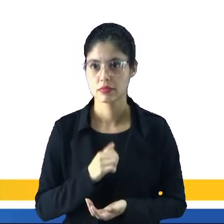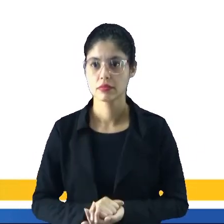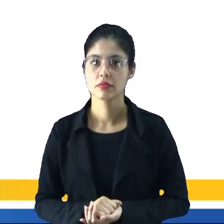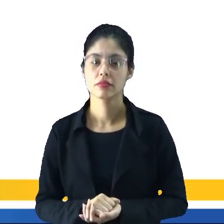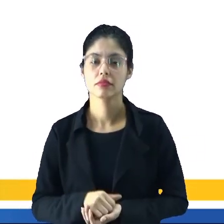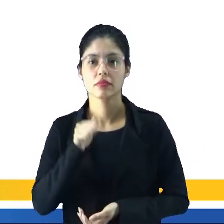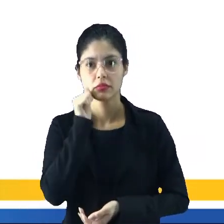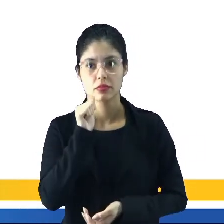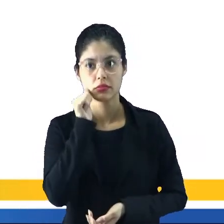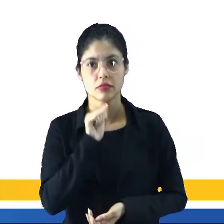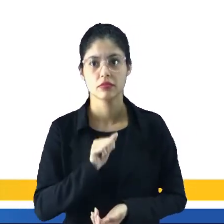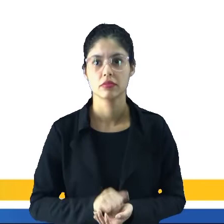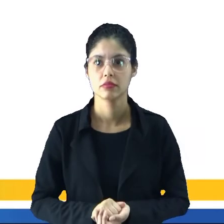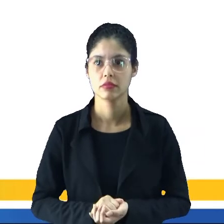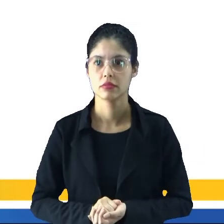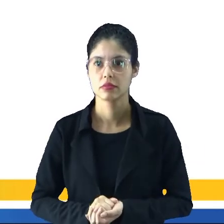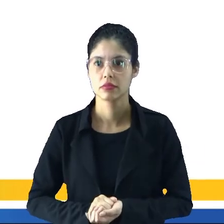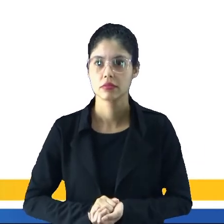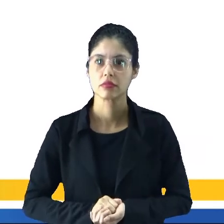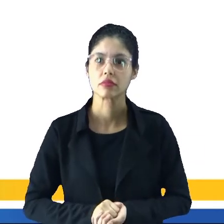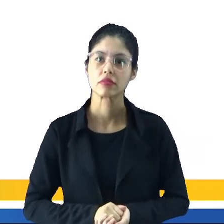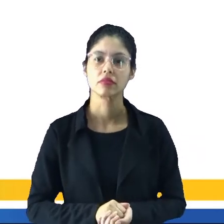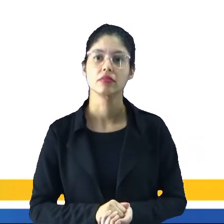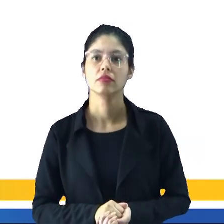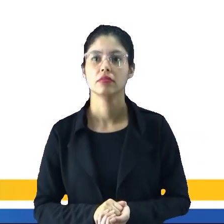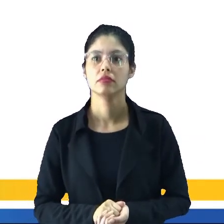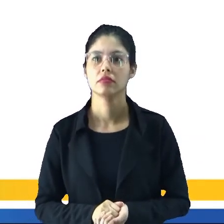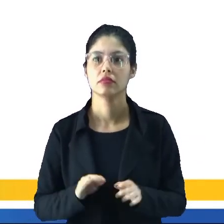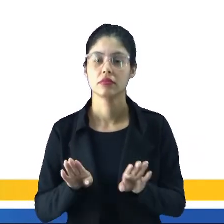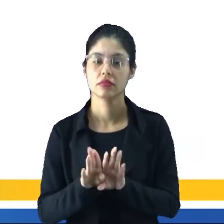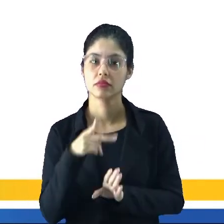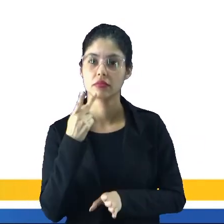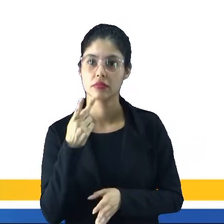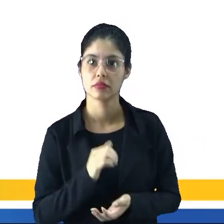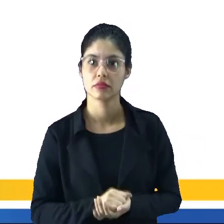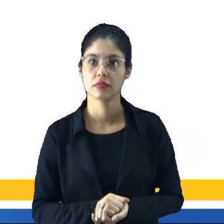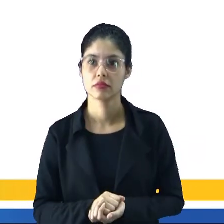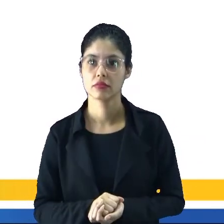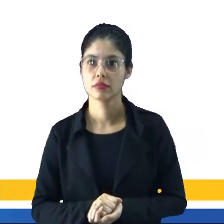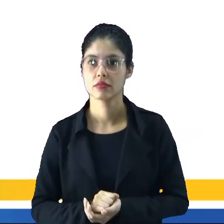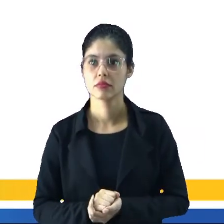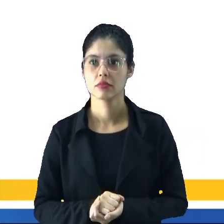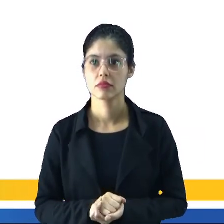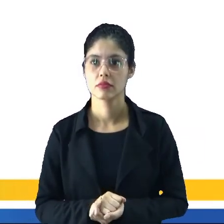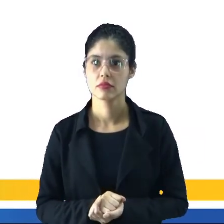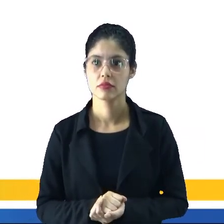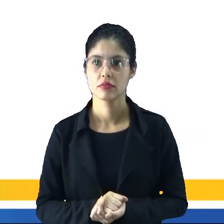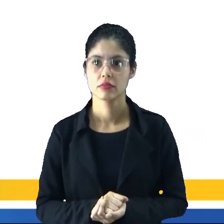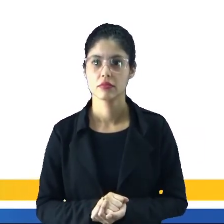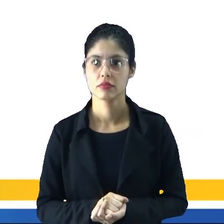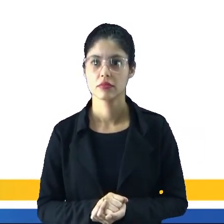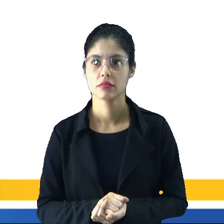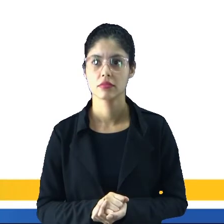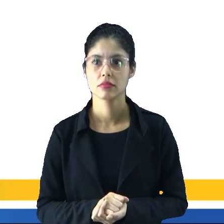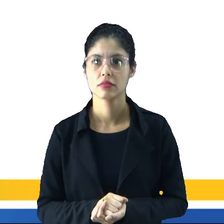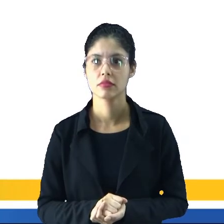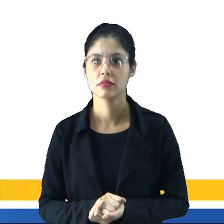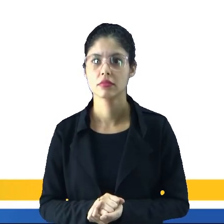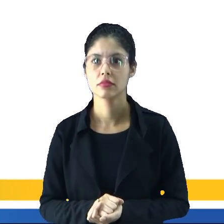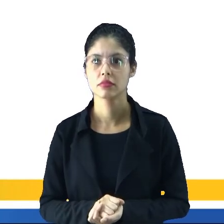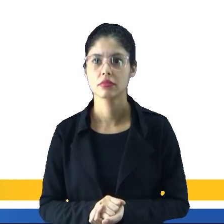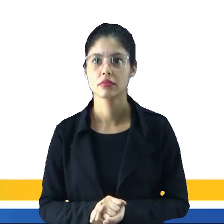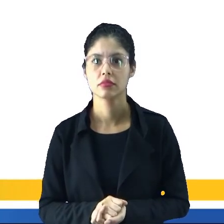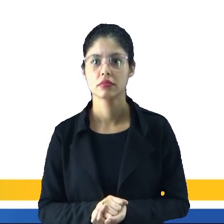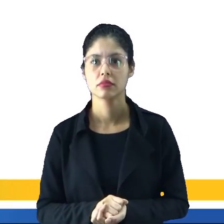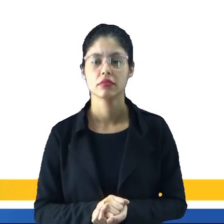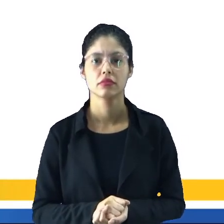uma mulher, tem a Hazel, né? E tá dizendo assim, NBA's Draymond Green is engaged to